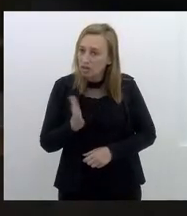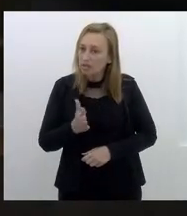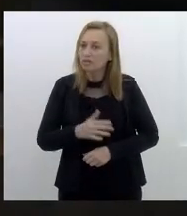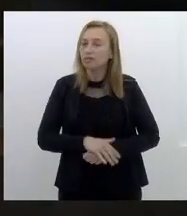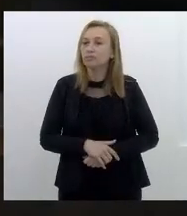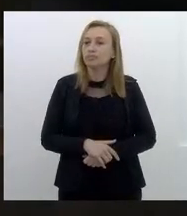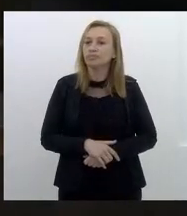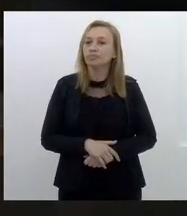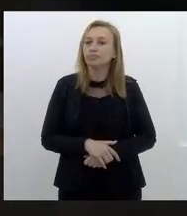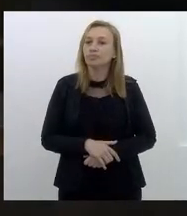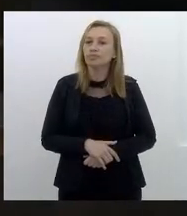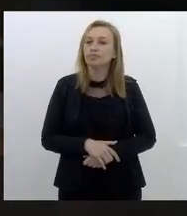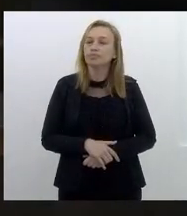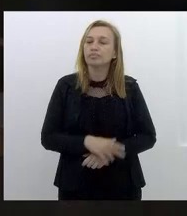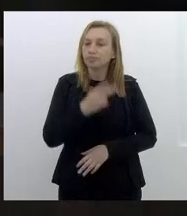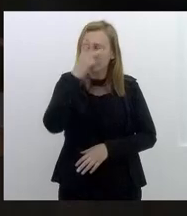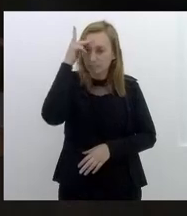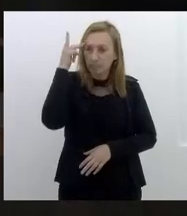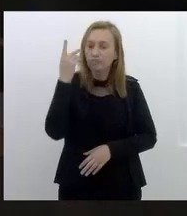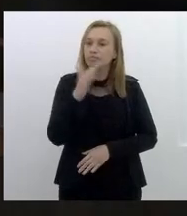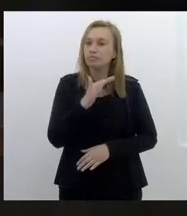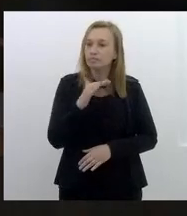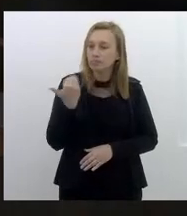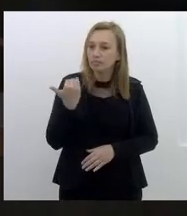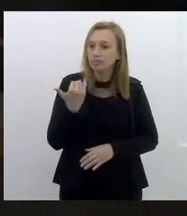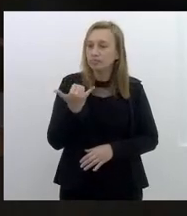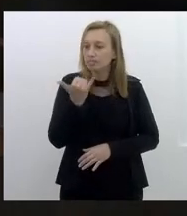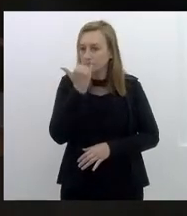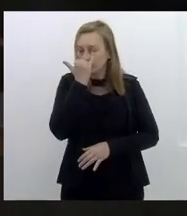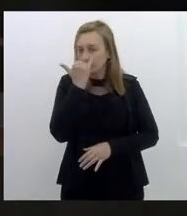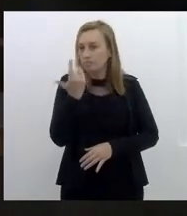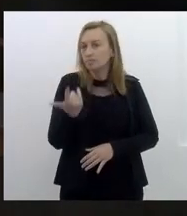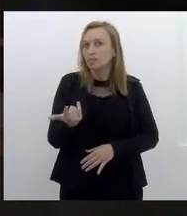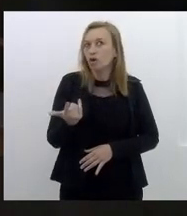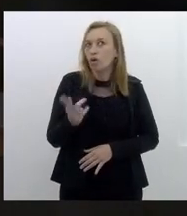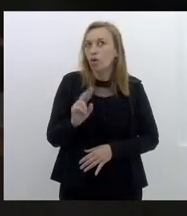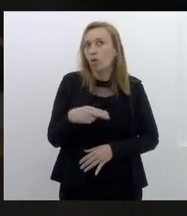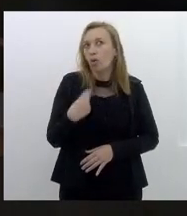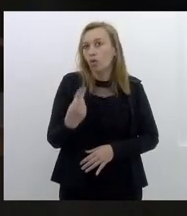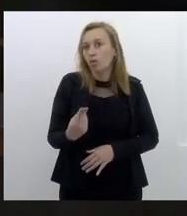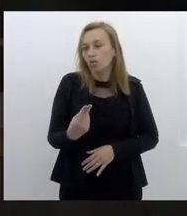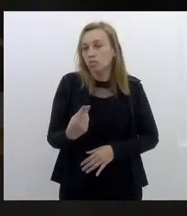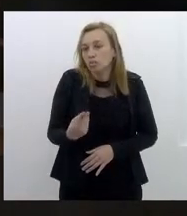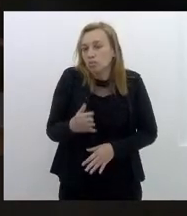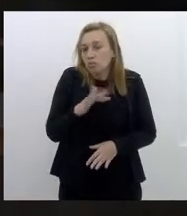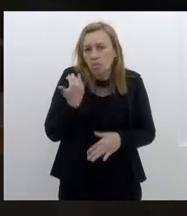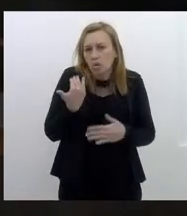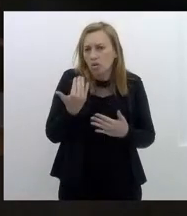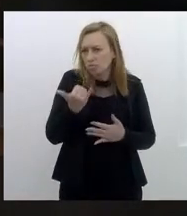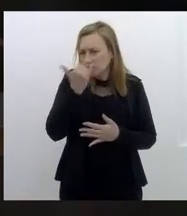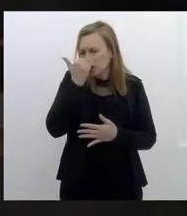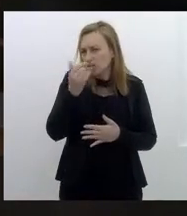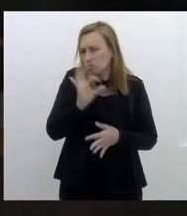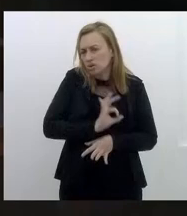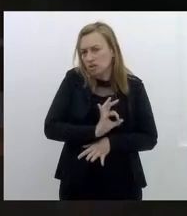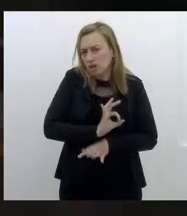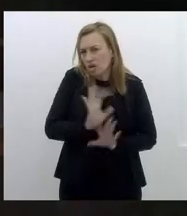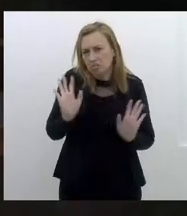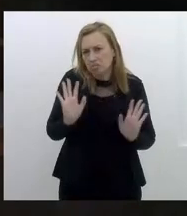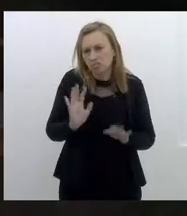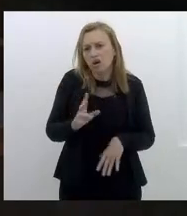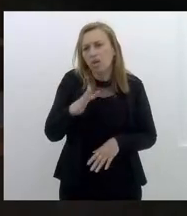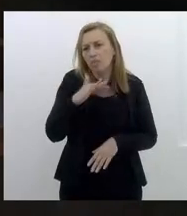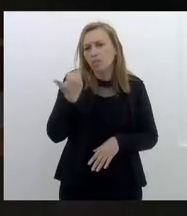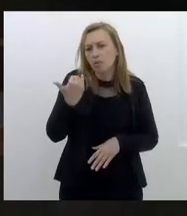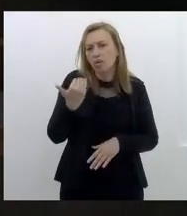é as pessoas que morreram por Acidente ou morte por Acidente de policial é